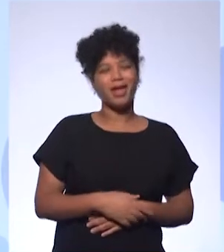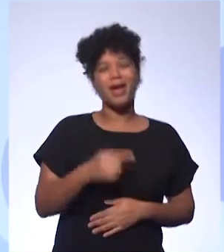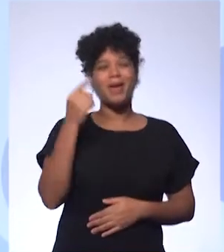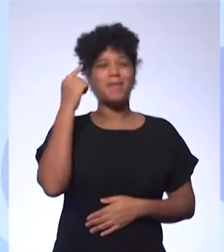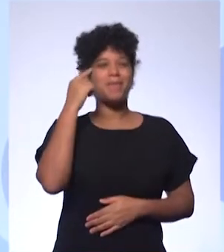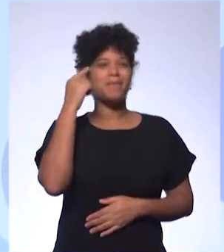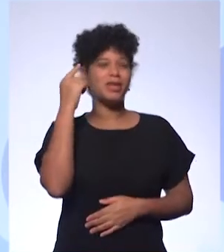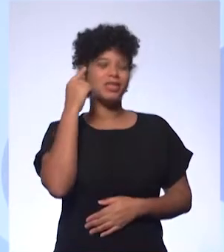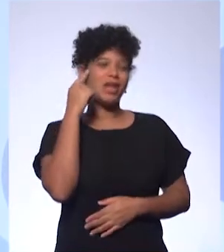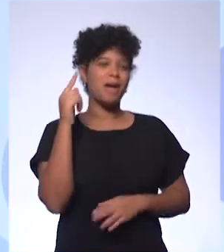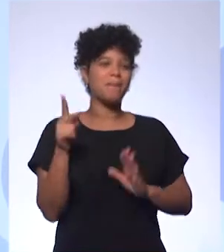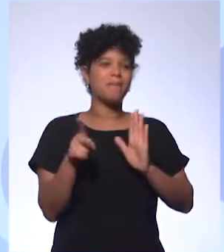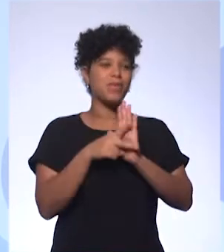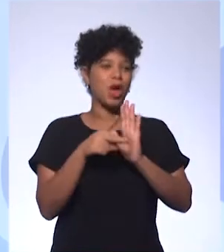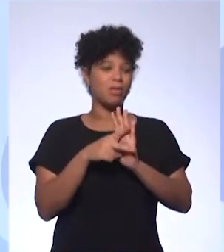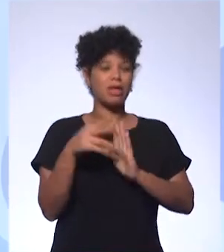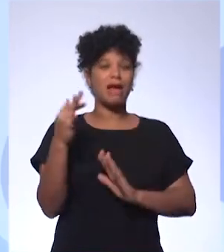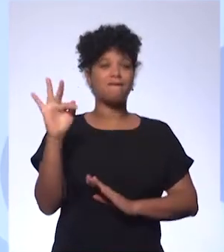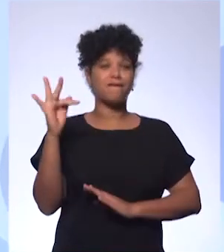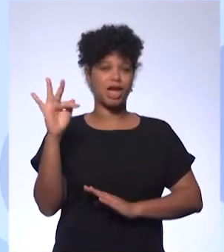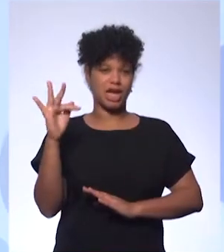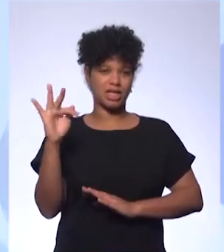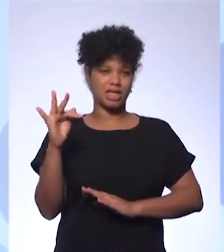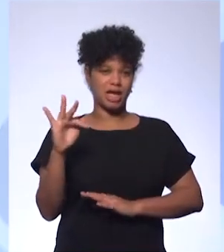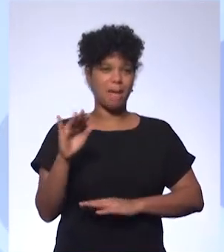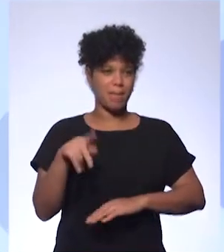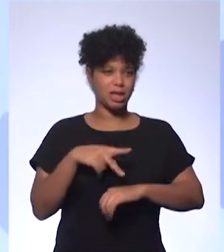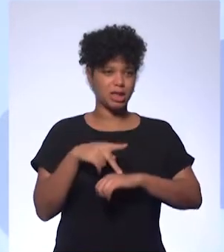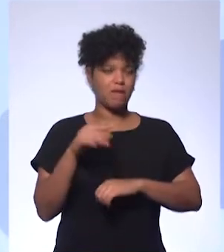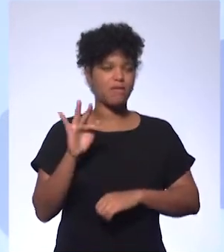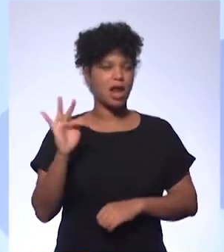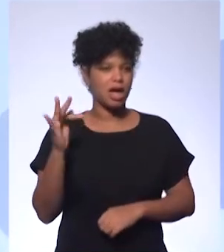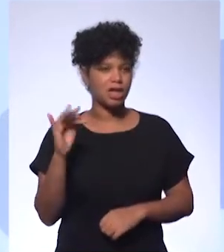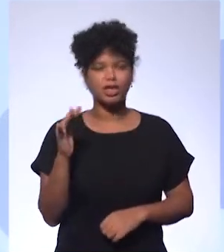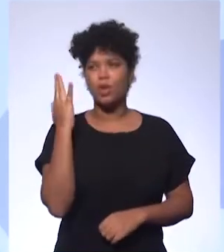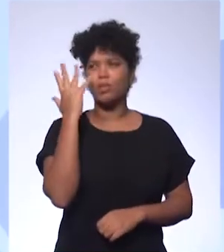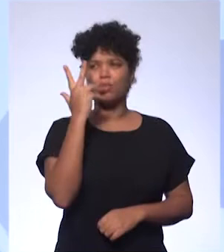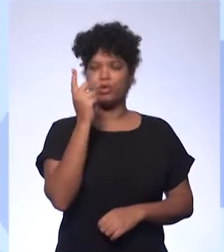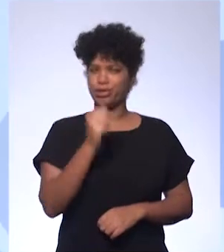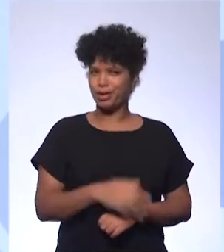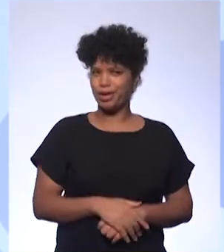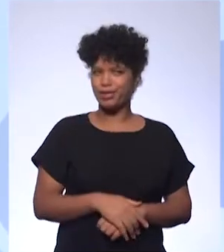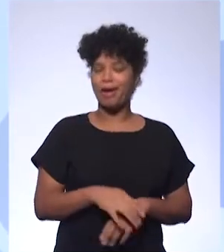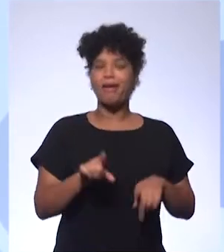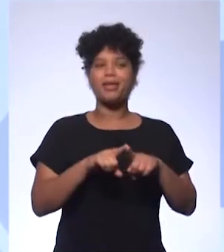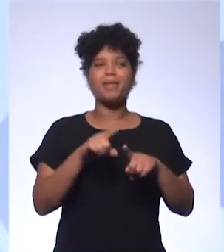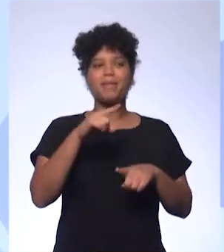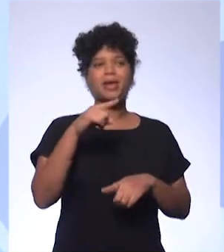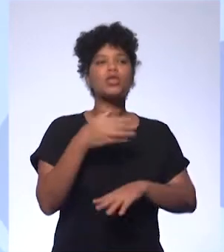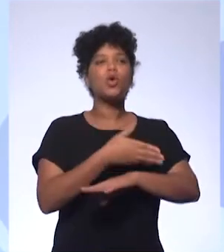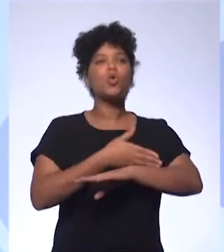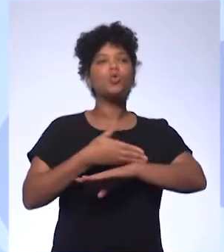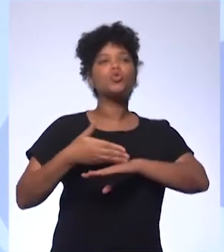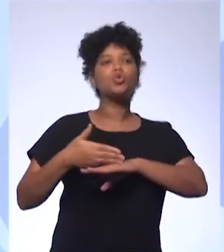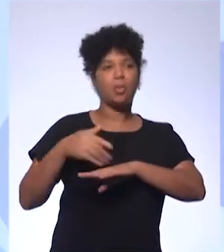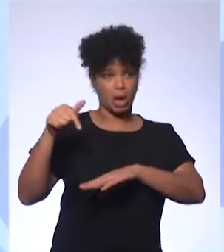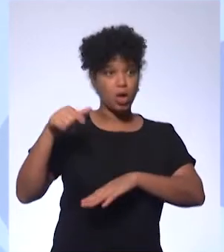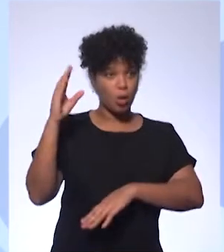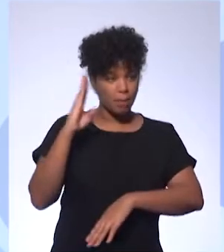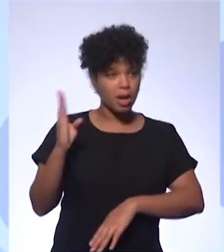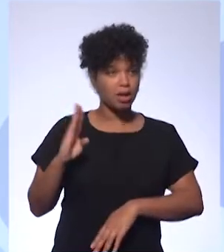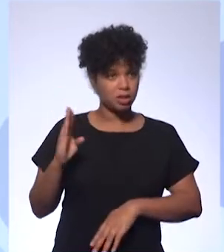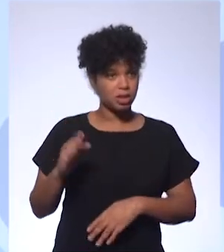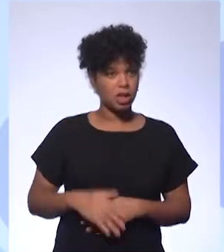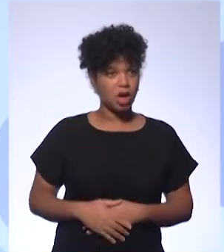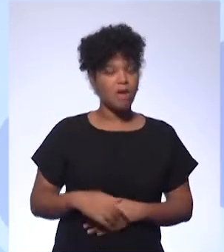né, aquele estilo francês, né? E a gente observava, inclusive nos costumes, né, brasileiros da época, como as